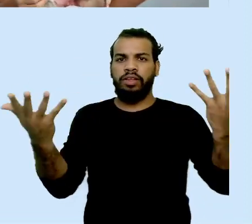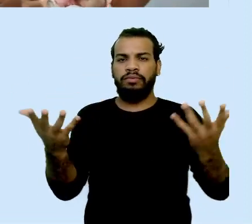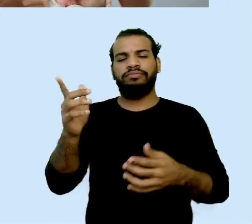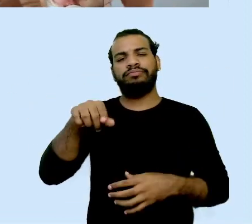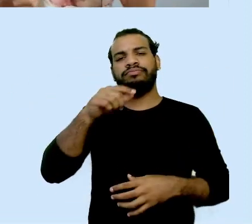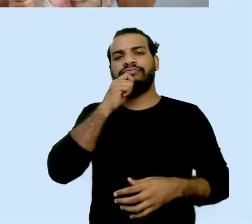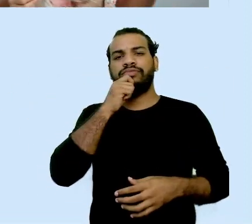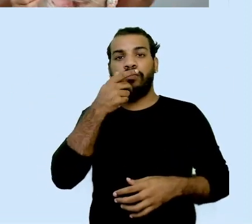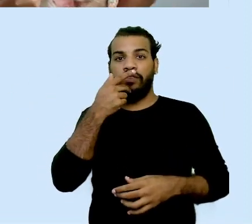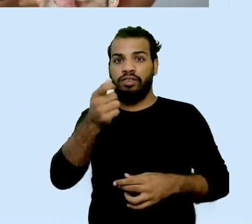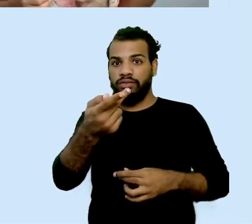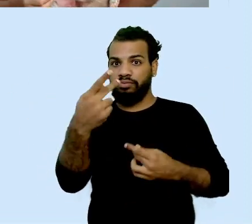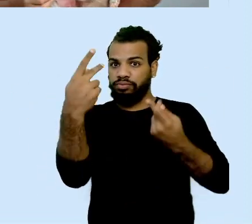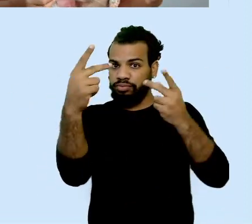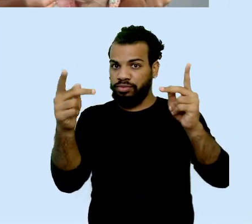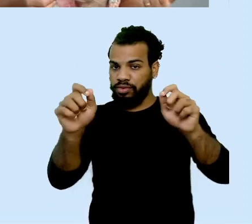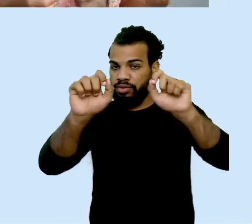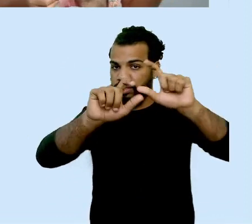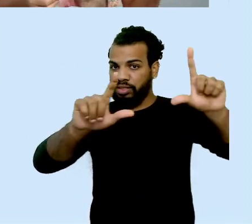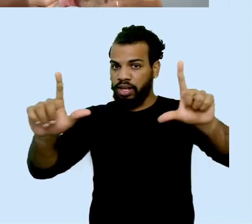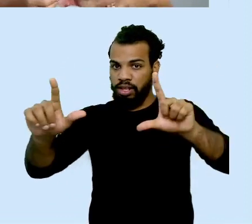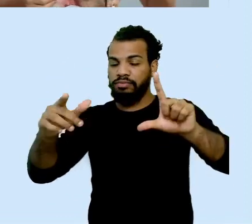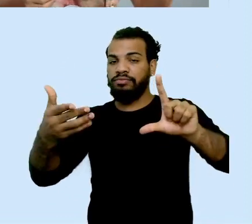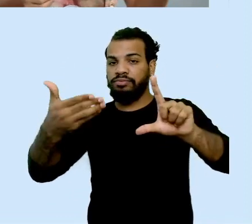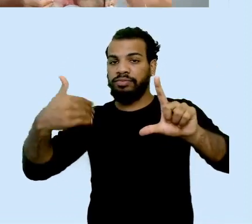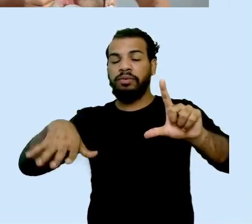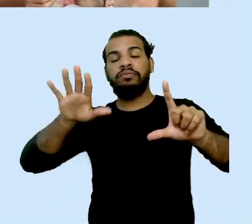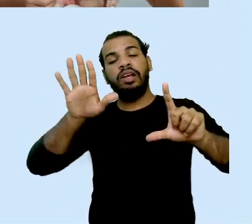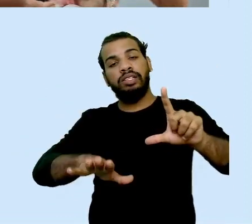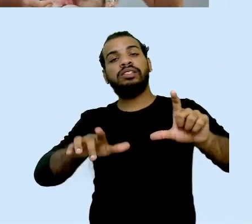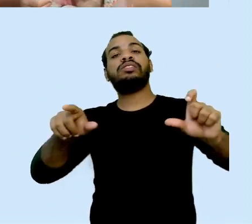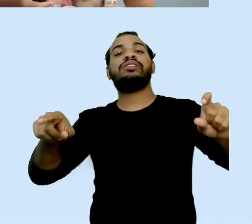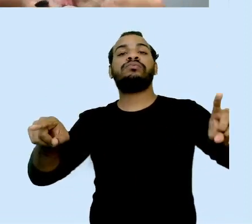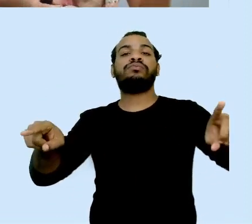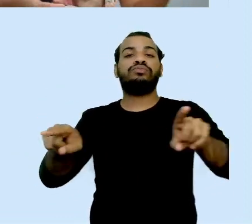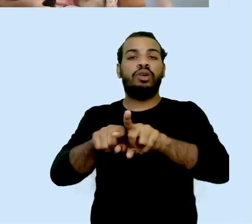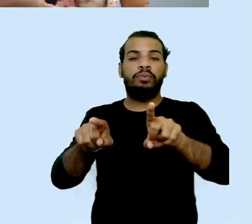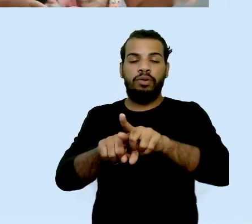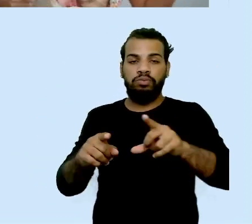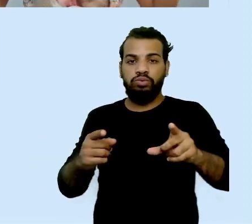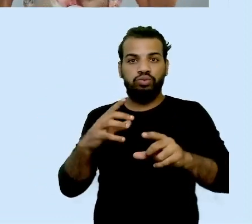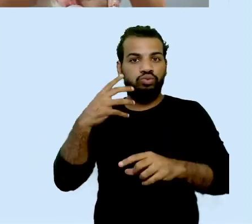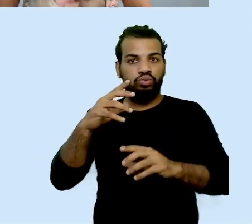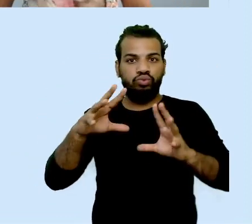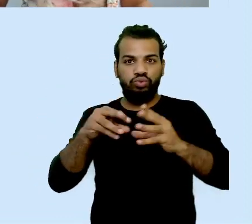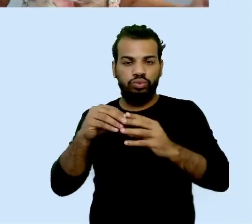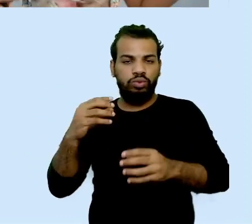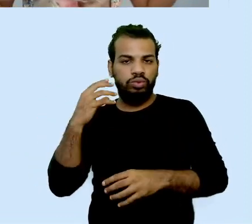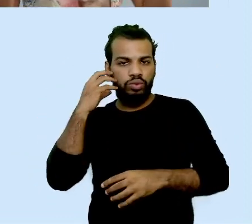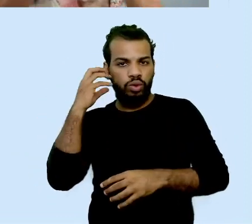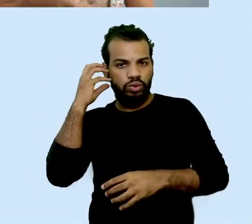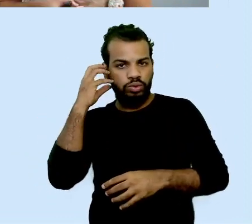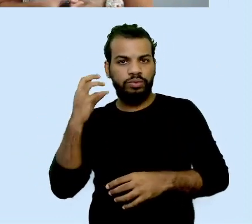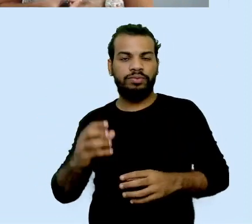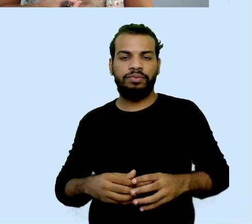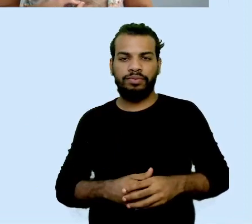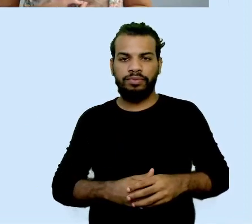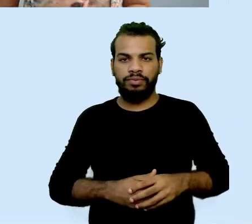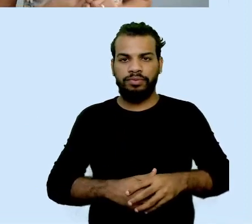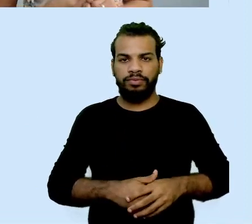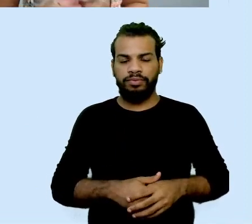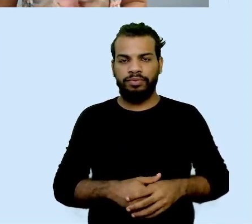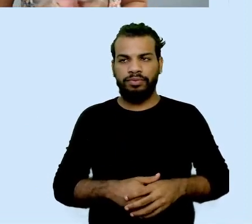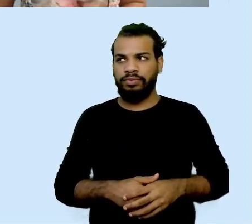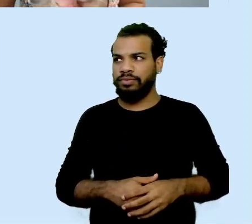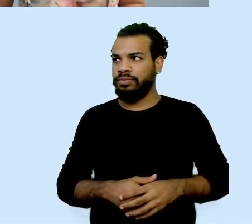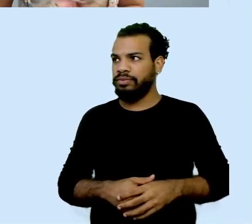para vocês nos slides anteriores. Mas sim a todos os componentes sonoros. Ruídos, narração. E